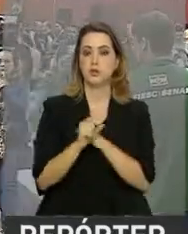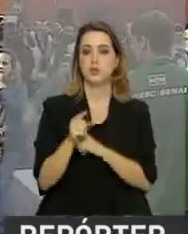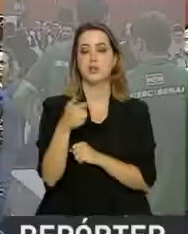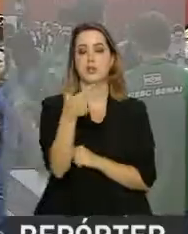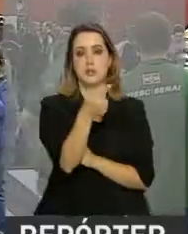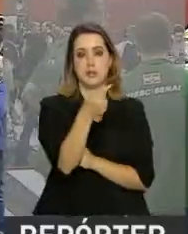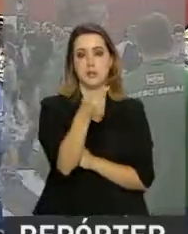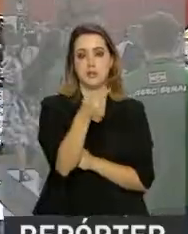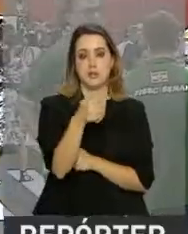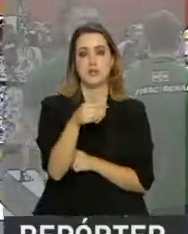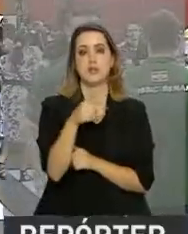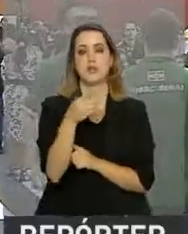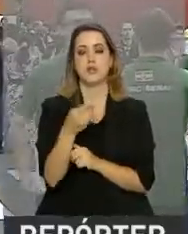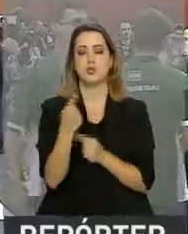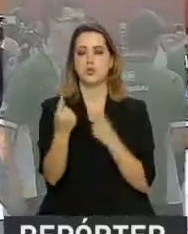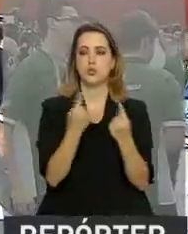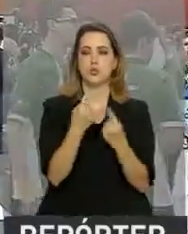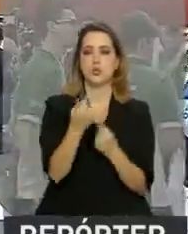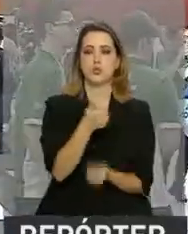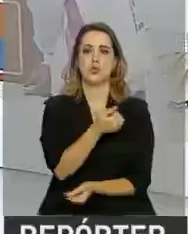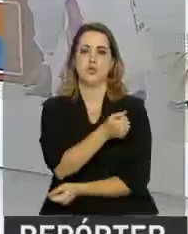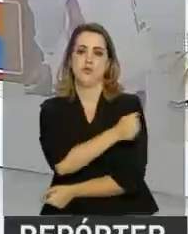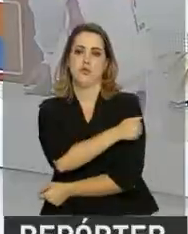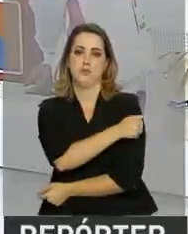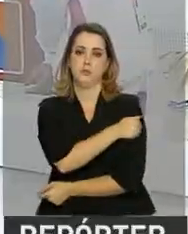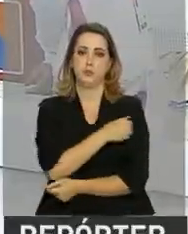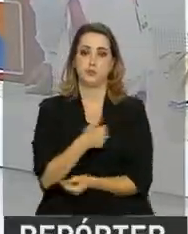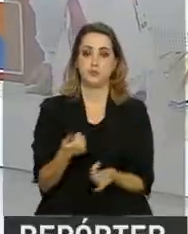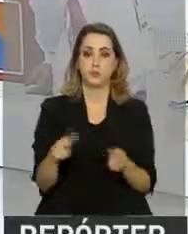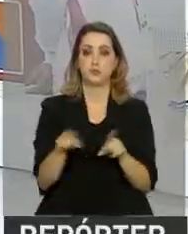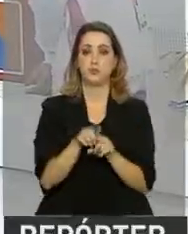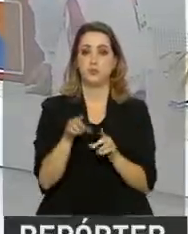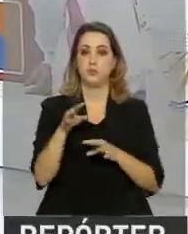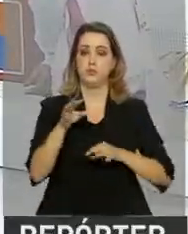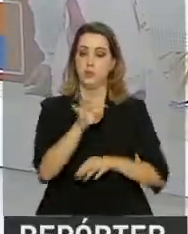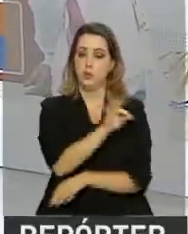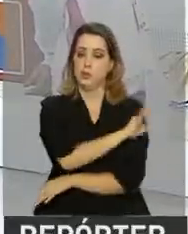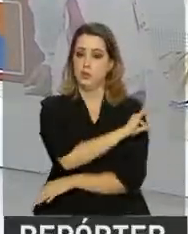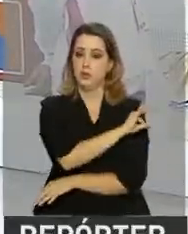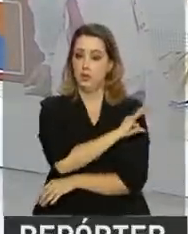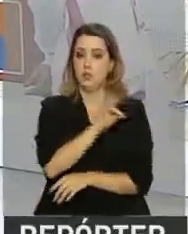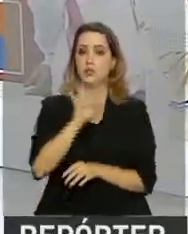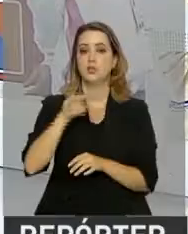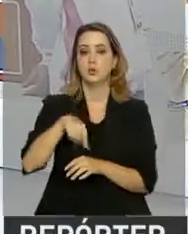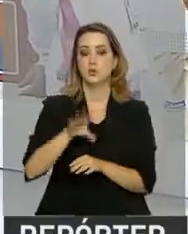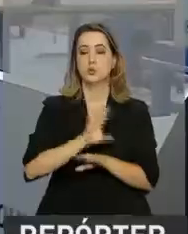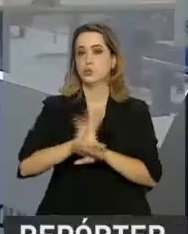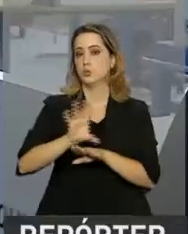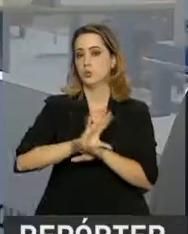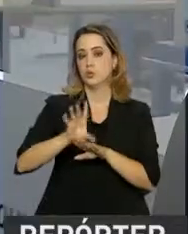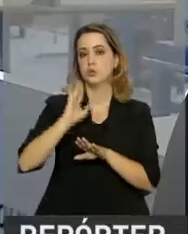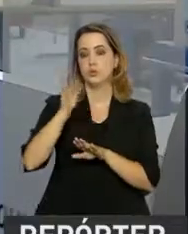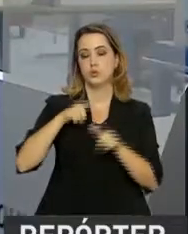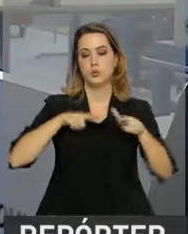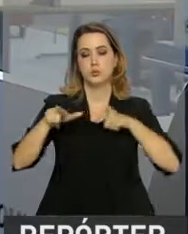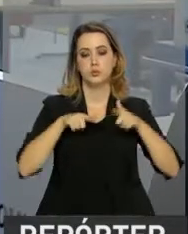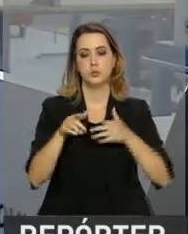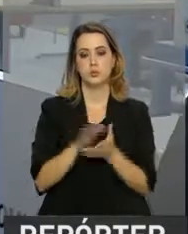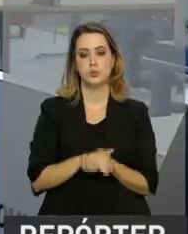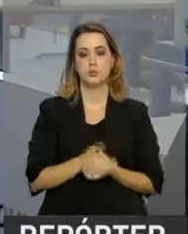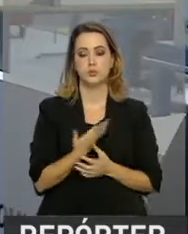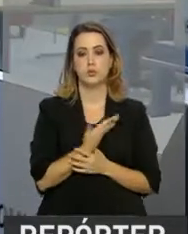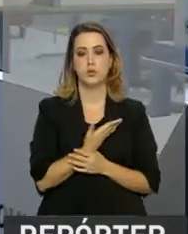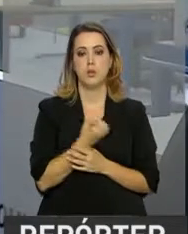cada dez alunos formados em 2014 em cursos técnicos do senai estavam empregados ele faz um bom curso